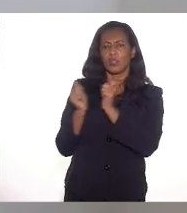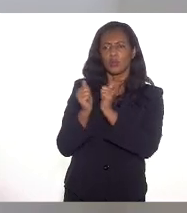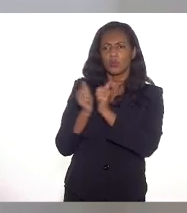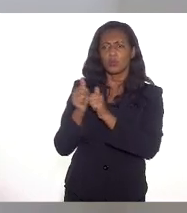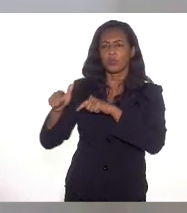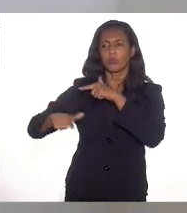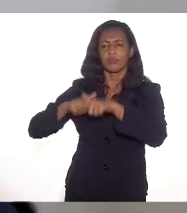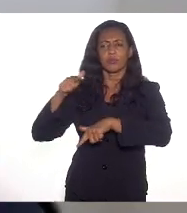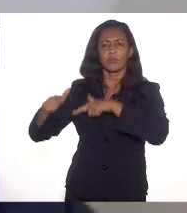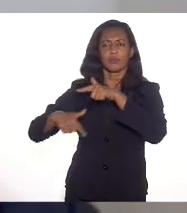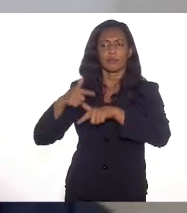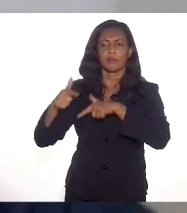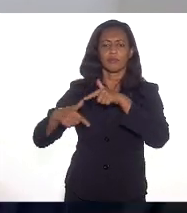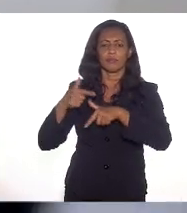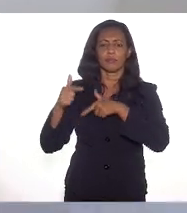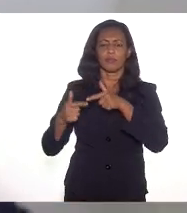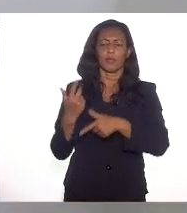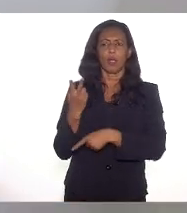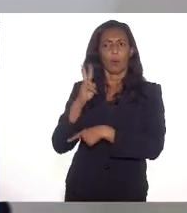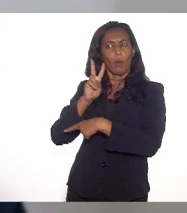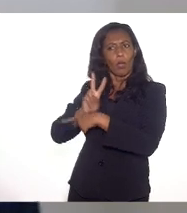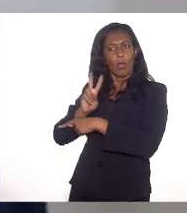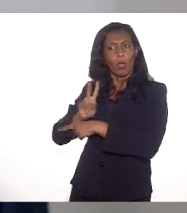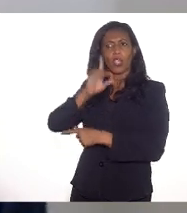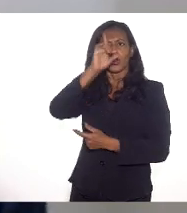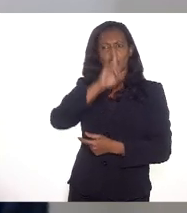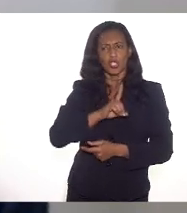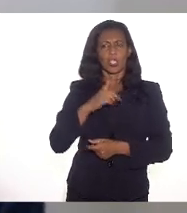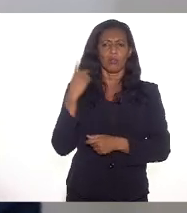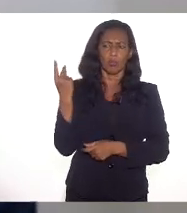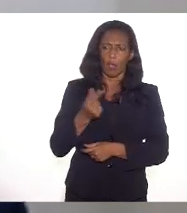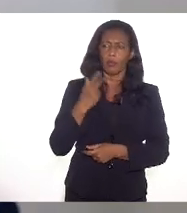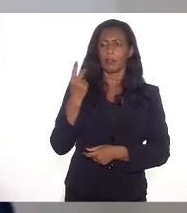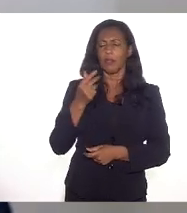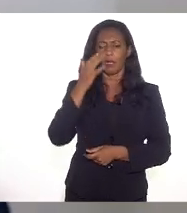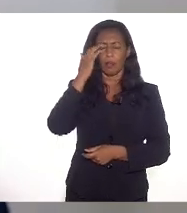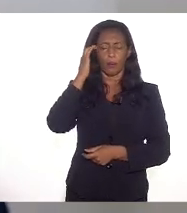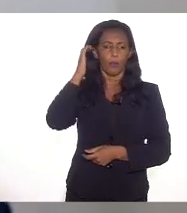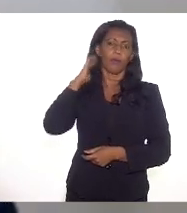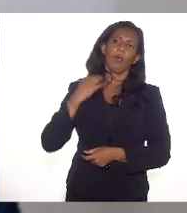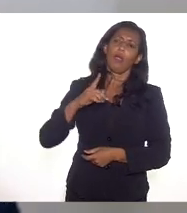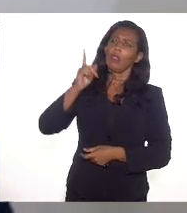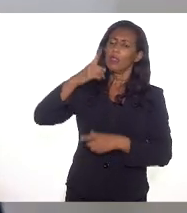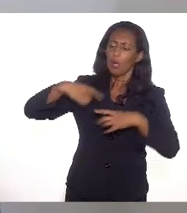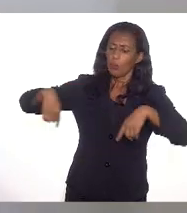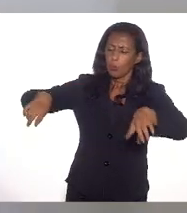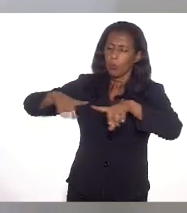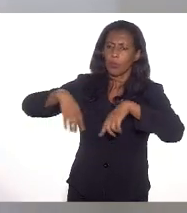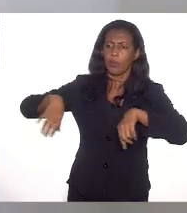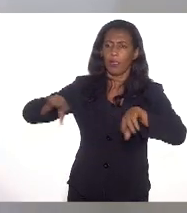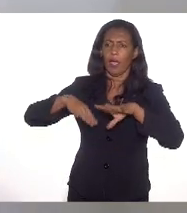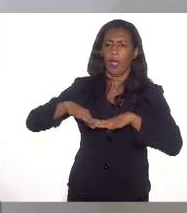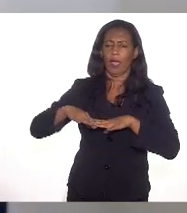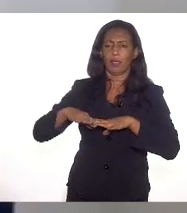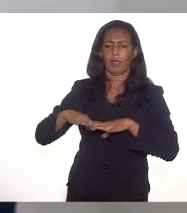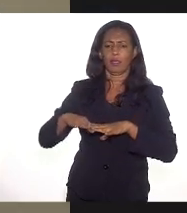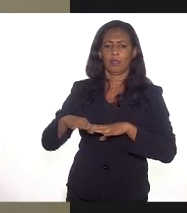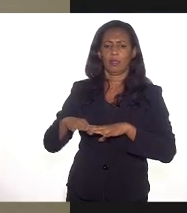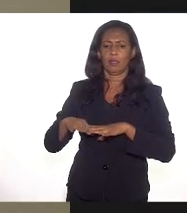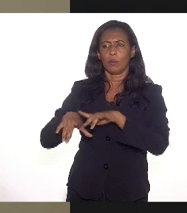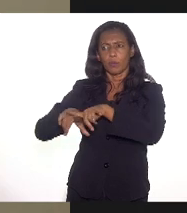consolidado, resguardando o direito de quem está ali há algum tempo, não em áreas ainda por ocupar. É